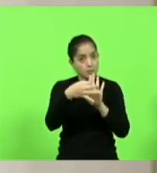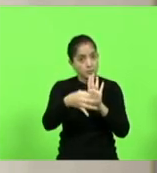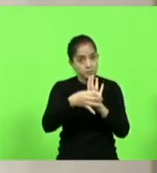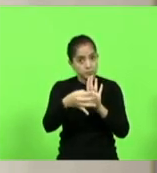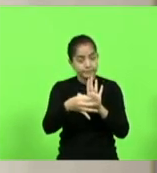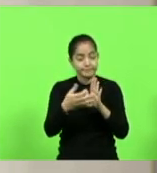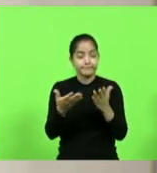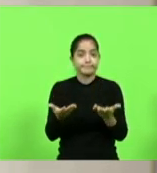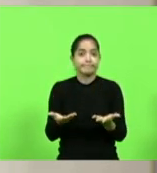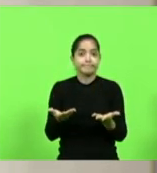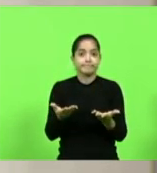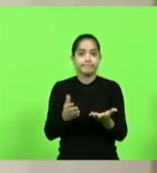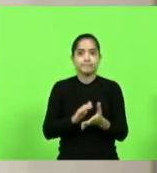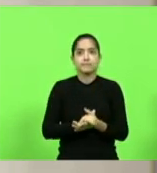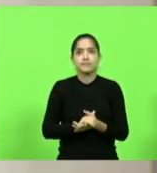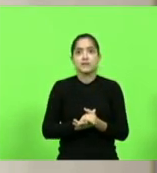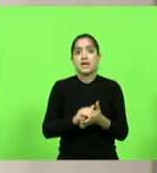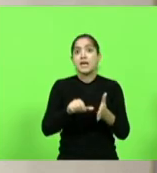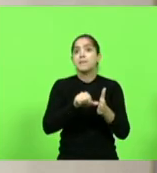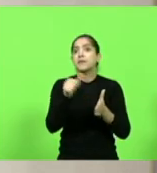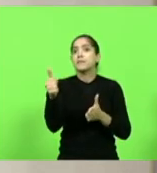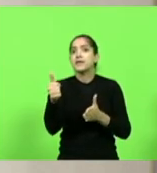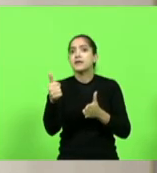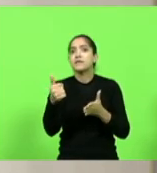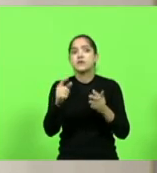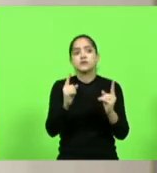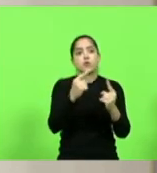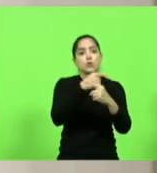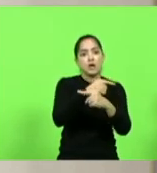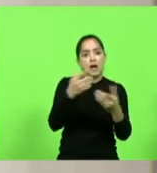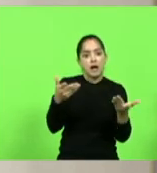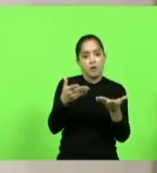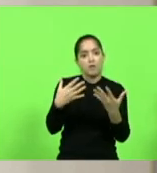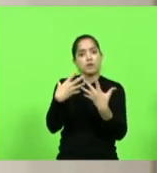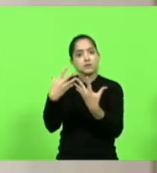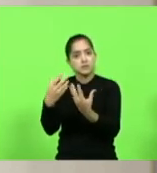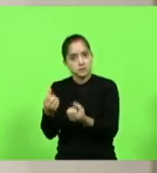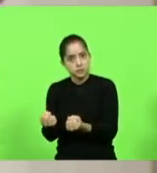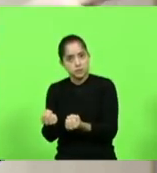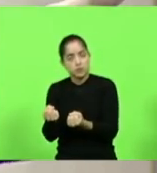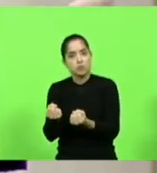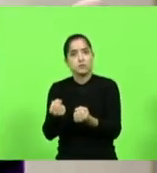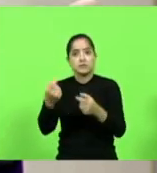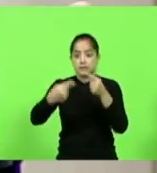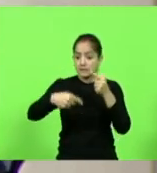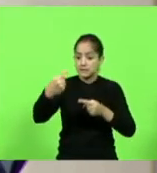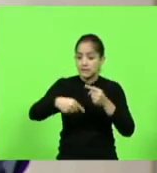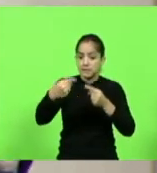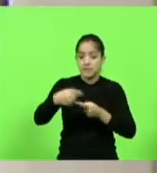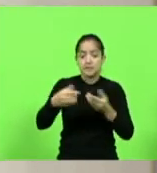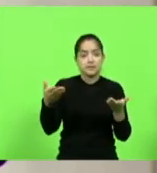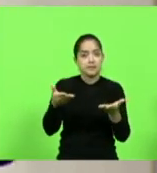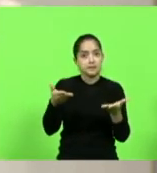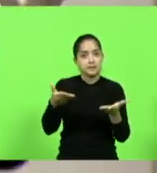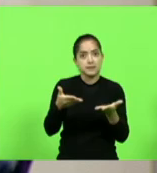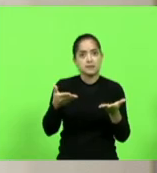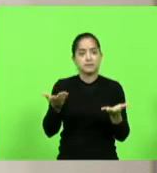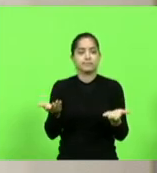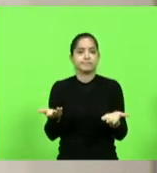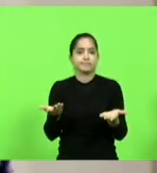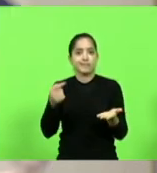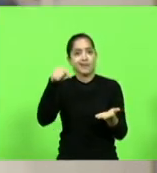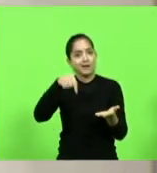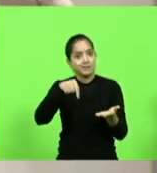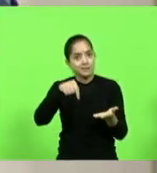Procuradoria, que na primeira vez foi contrária e agora é favorável. Debate aqui o parecer da Procuradoria, debate no